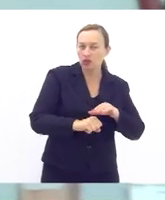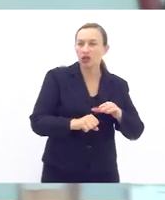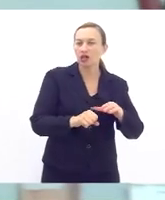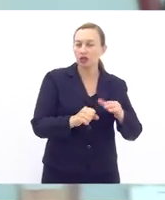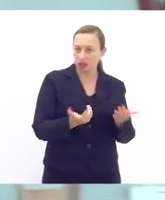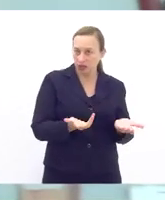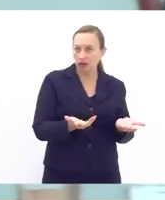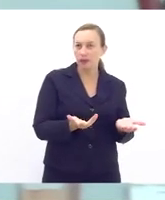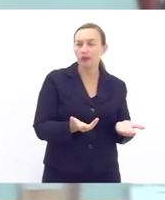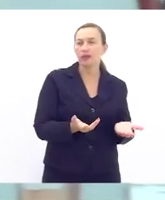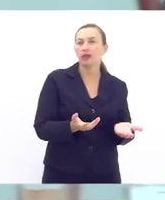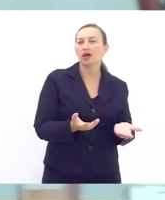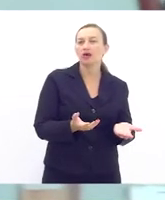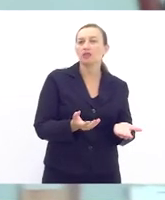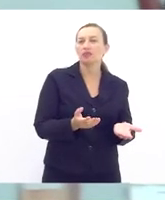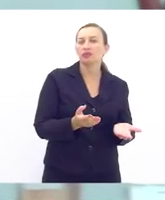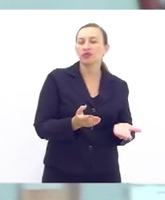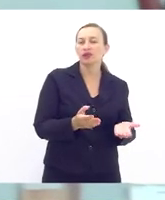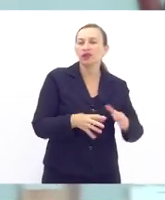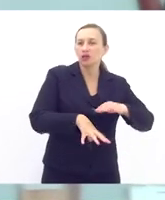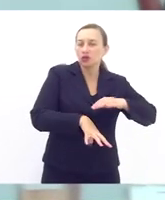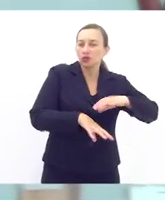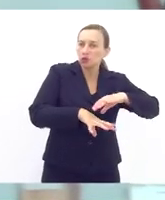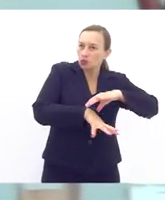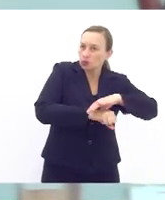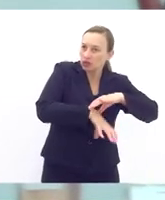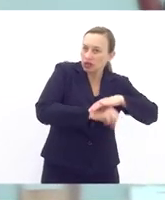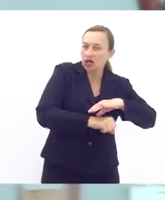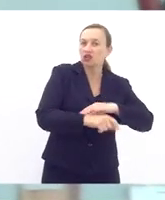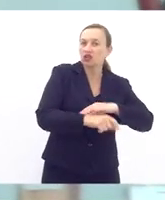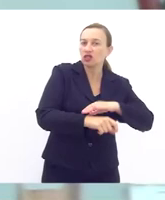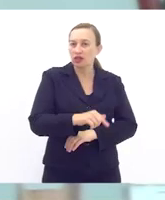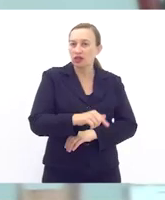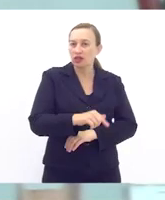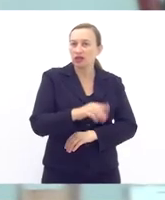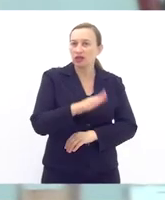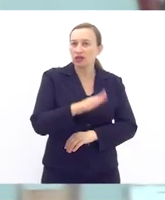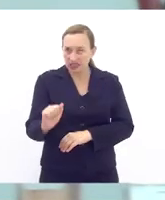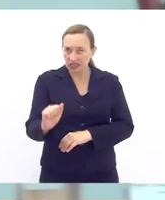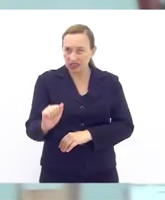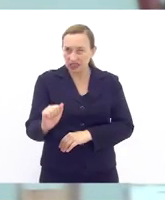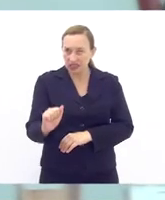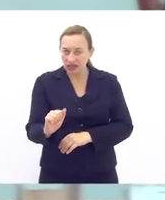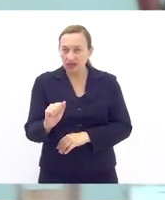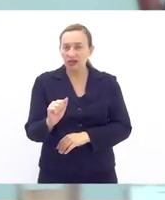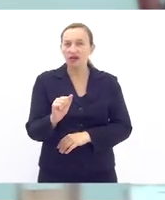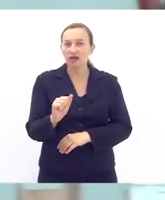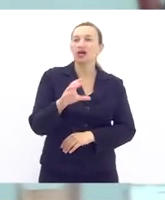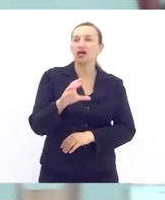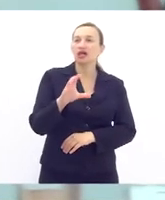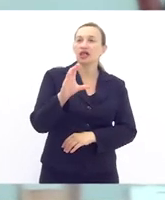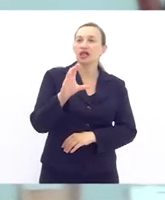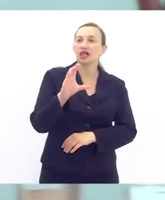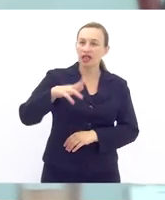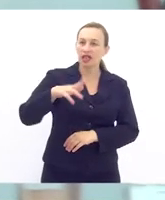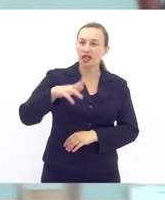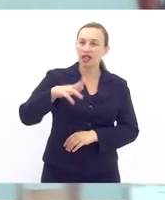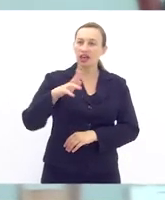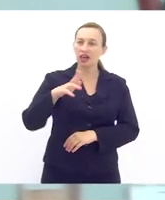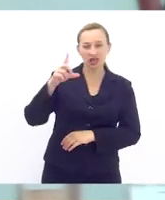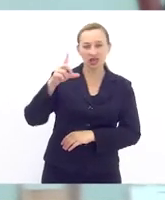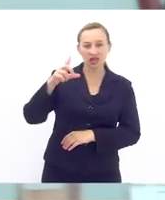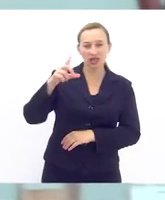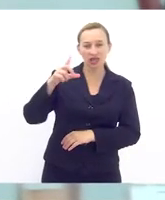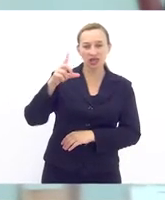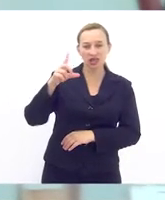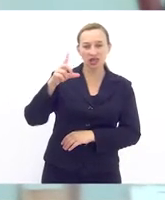de drenagem microbacia da cremeri e Quitanda Quitandinha que é o principal hoje